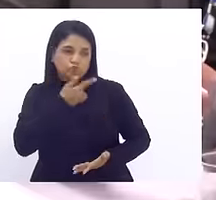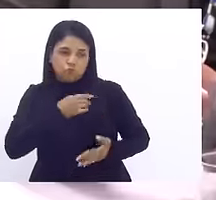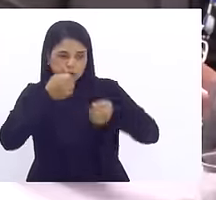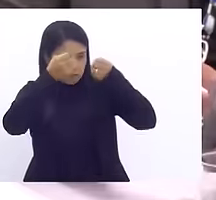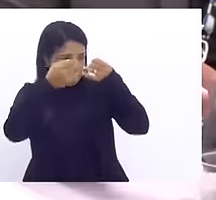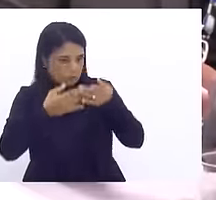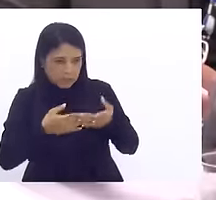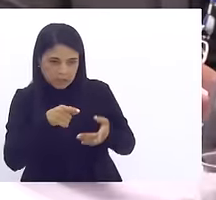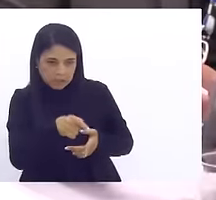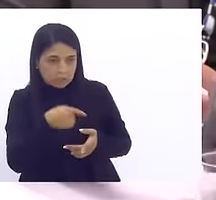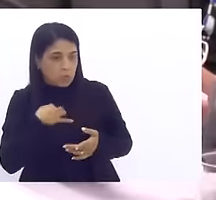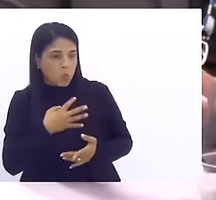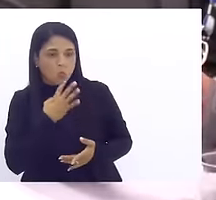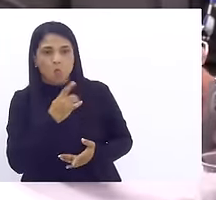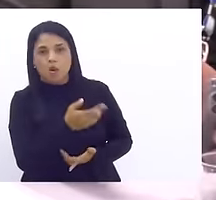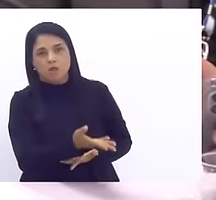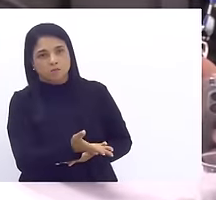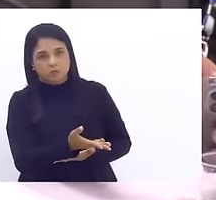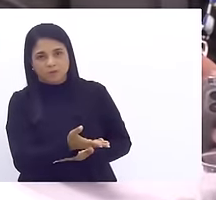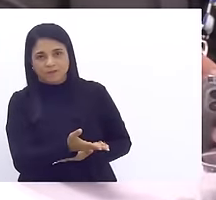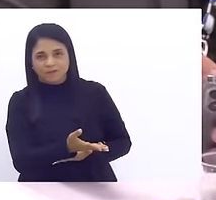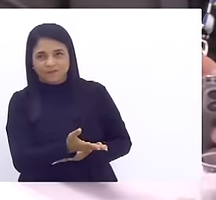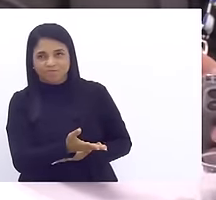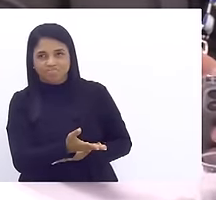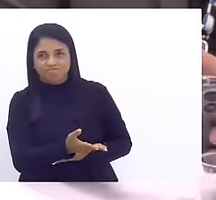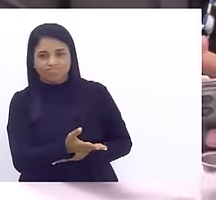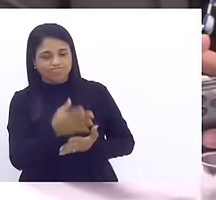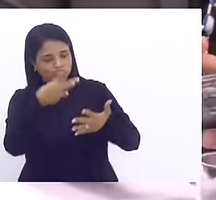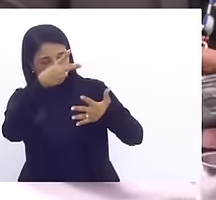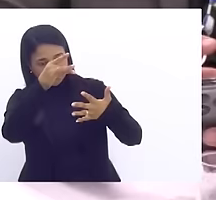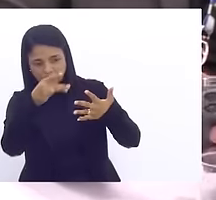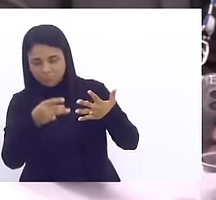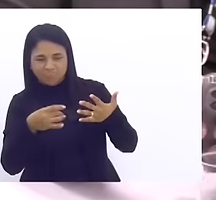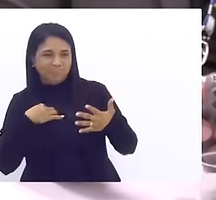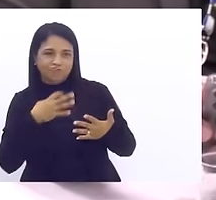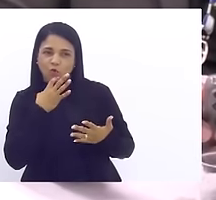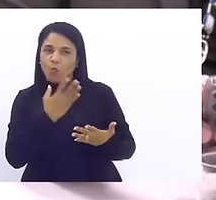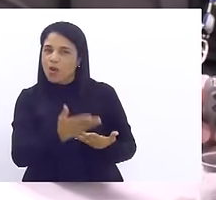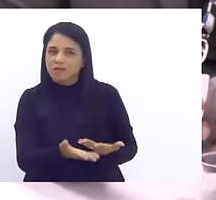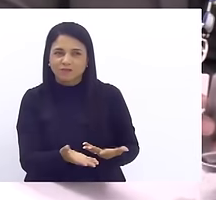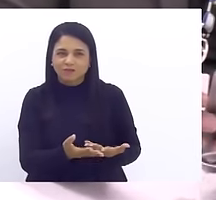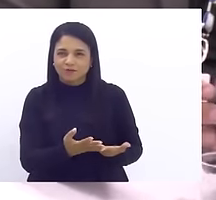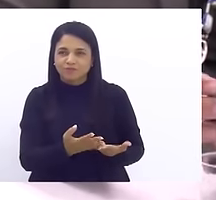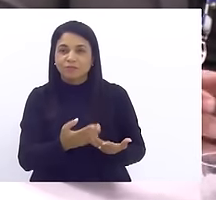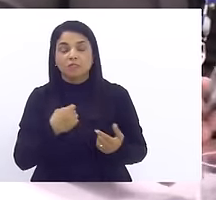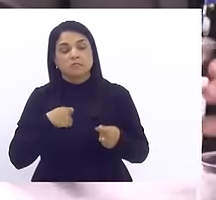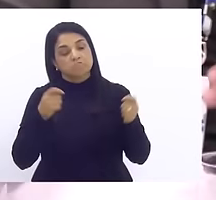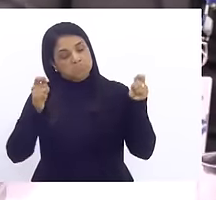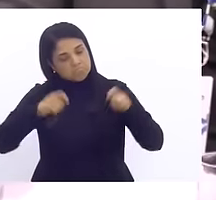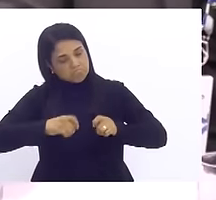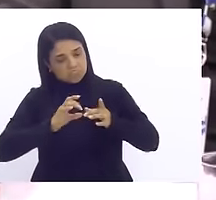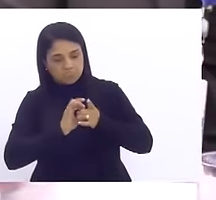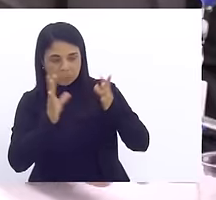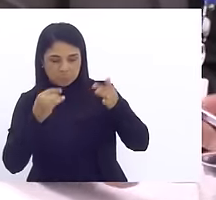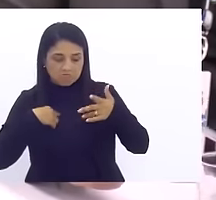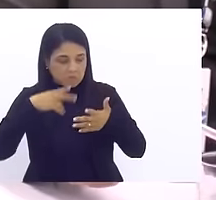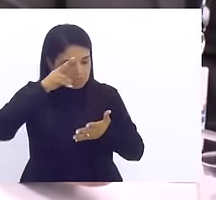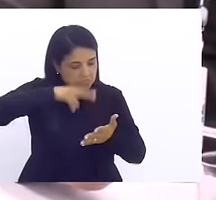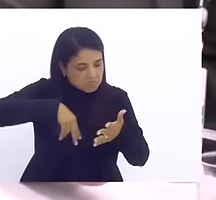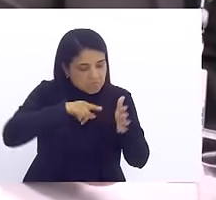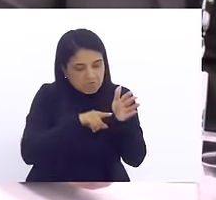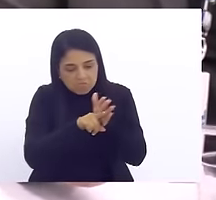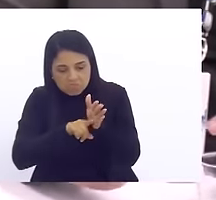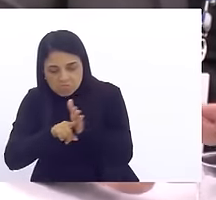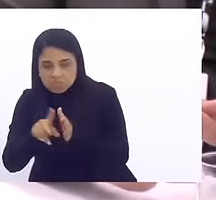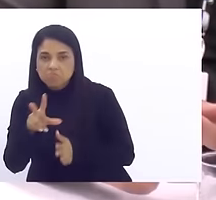particular porque não tive conhecimento diminui-se a respeito se o senhor me oportunizar debruçar sobre esse tema sobre esse caso em particular